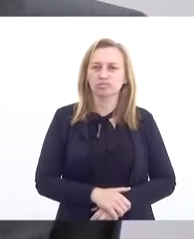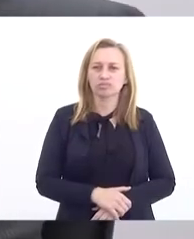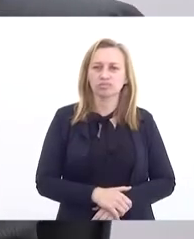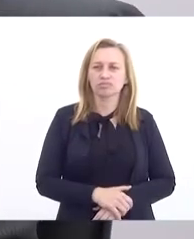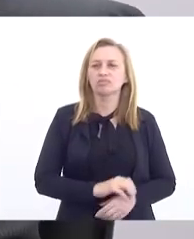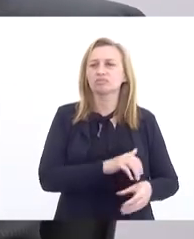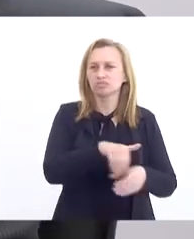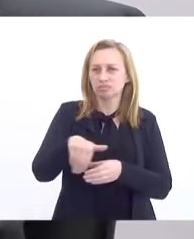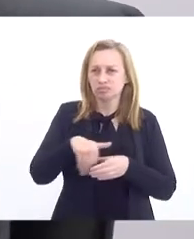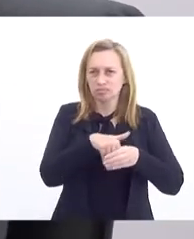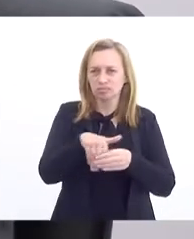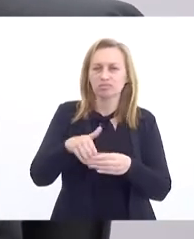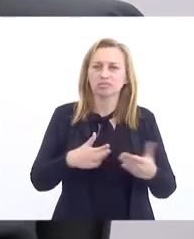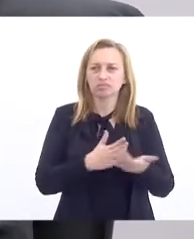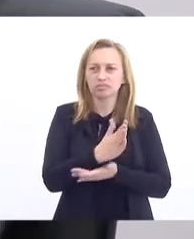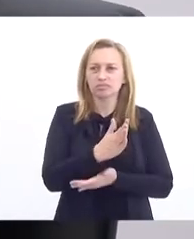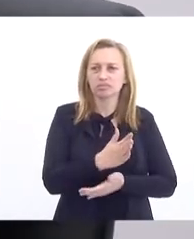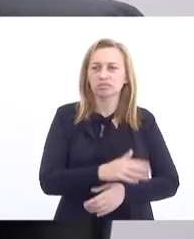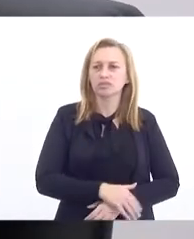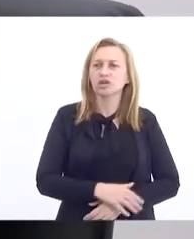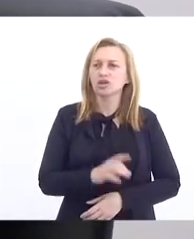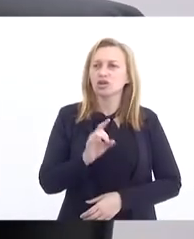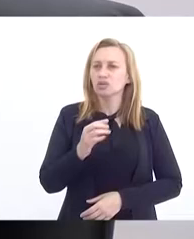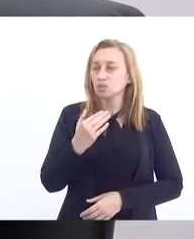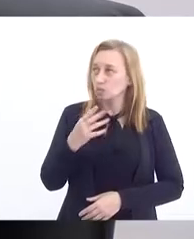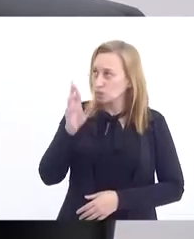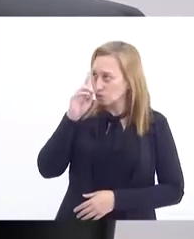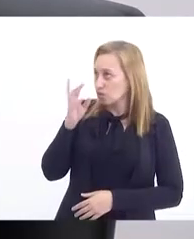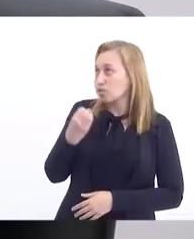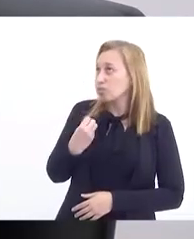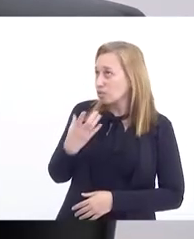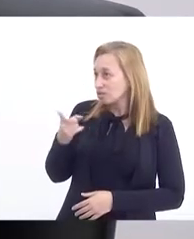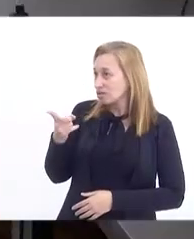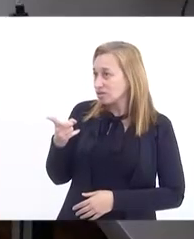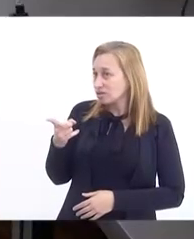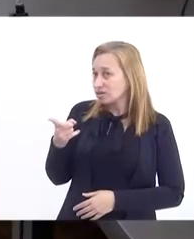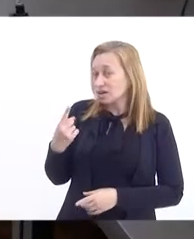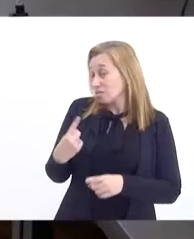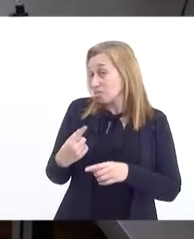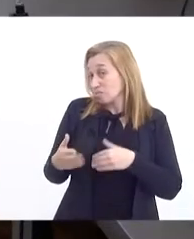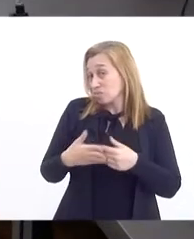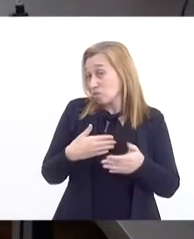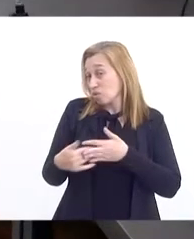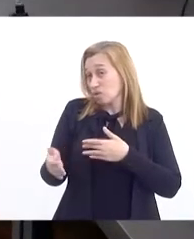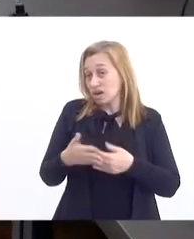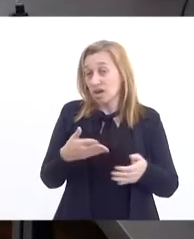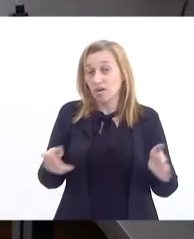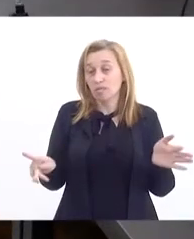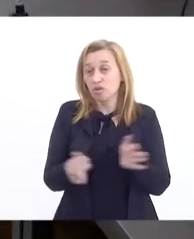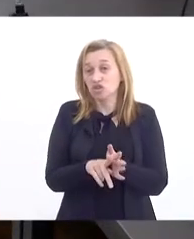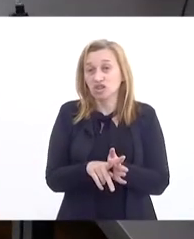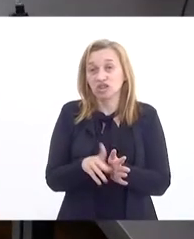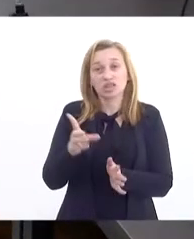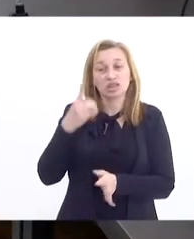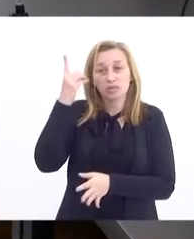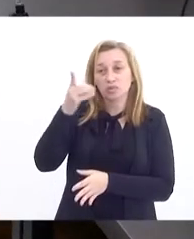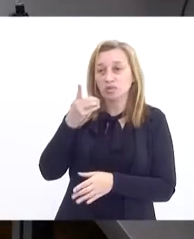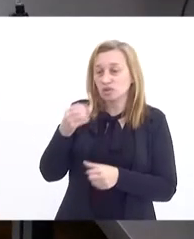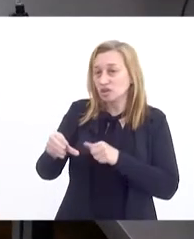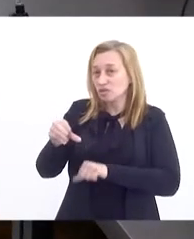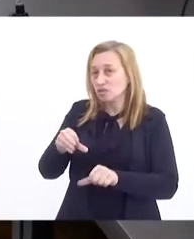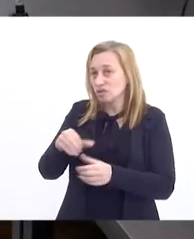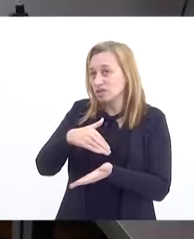em votação, aprovado. Só foi muito generoso, né? Porque qualquer projeto de deputado que virou secretário devia